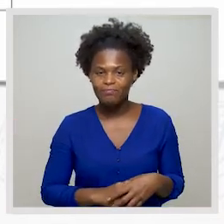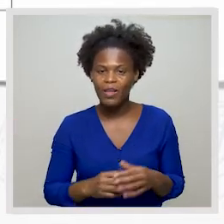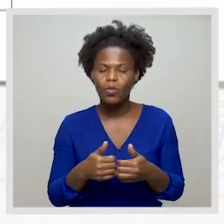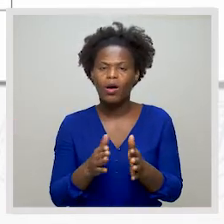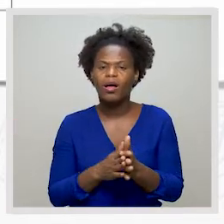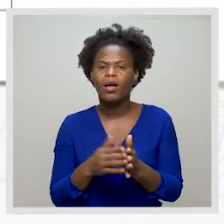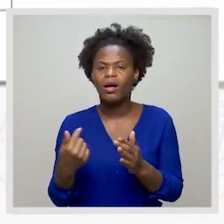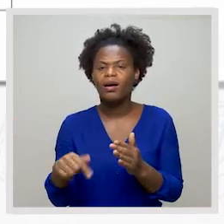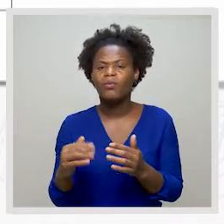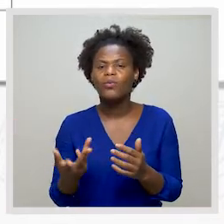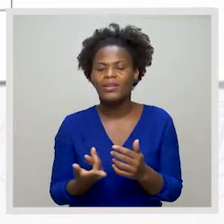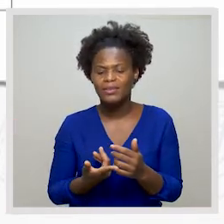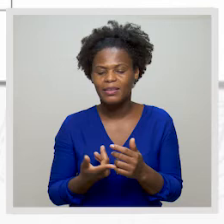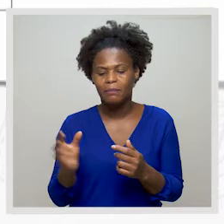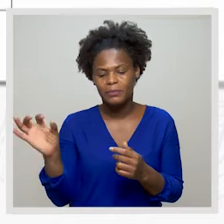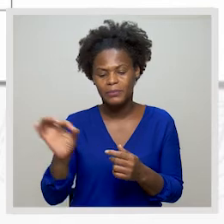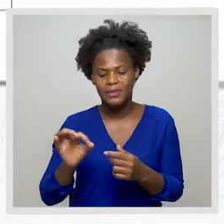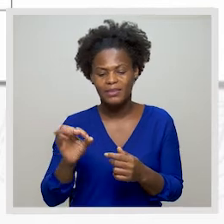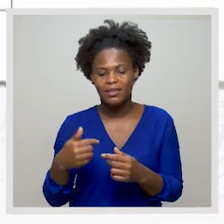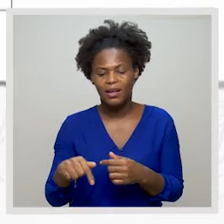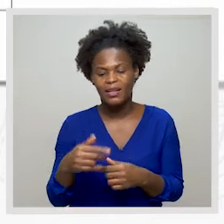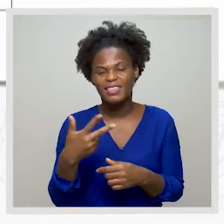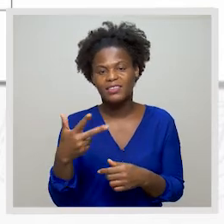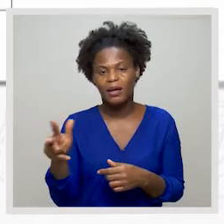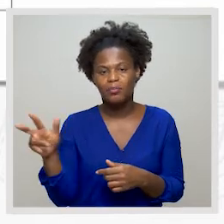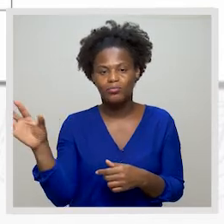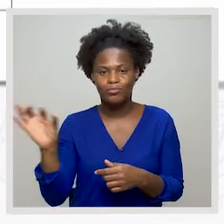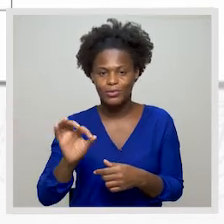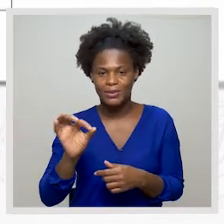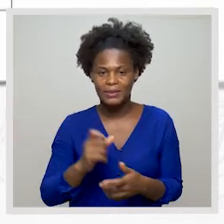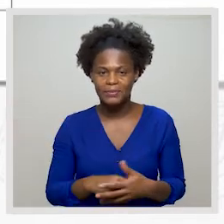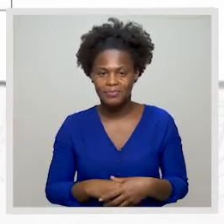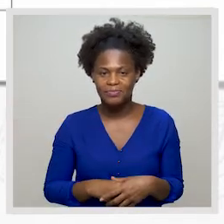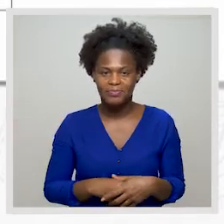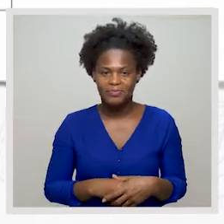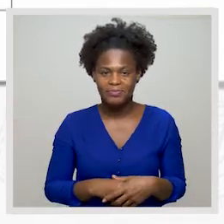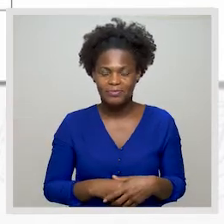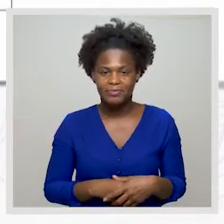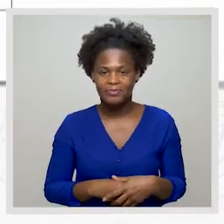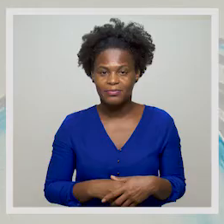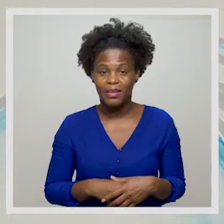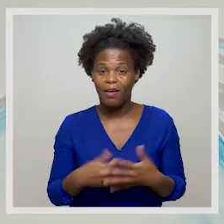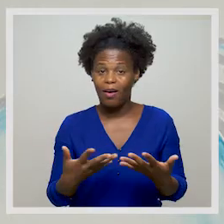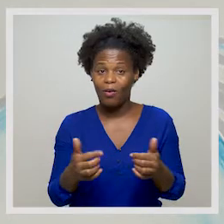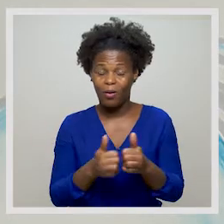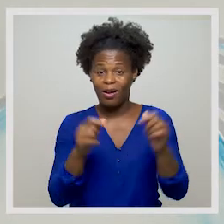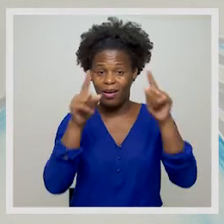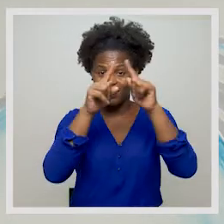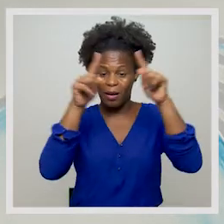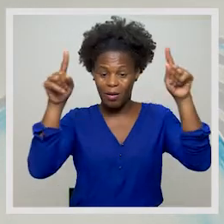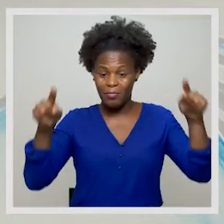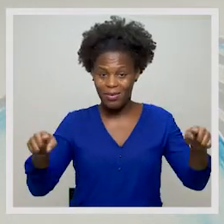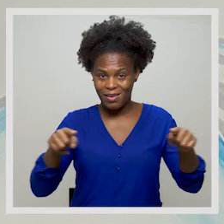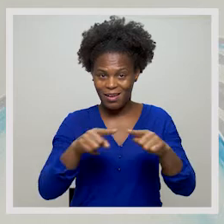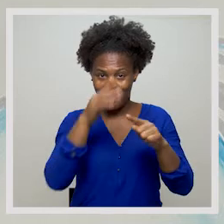21,4%, que vai dar um total em percentagem de 100%. Com a tabela, podemos